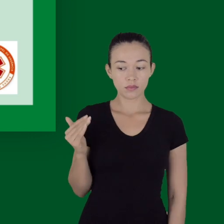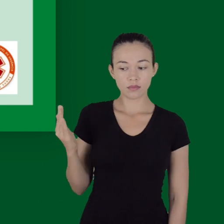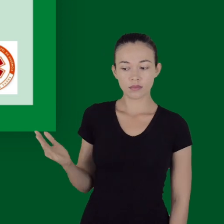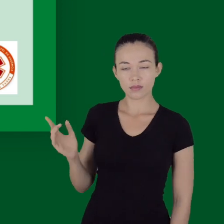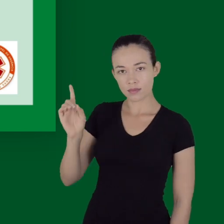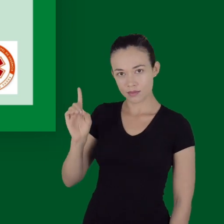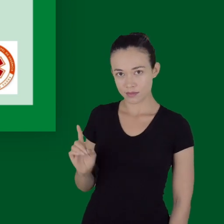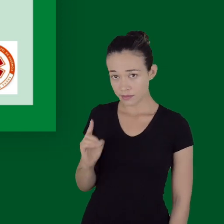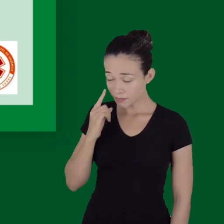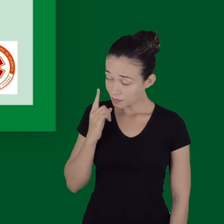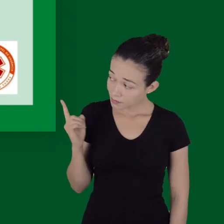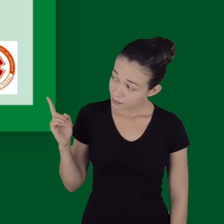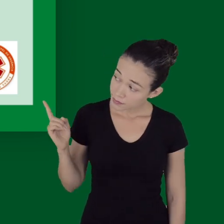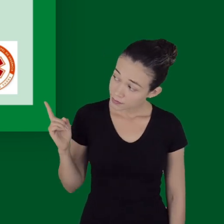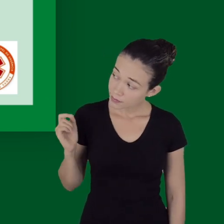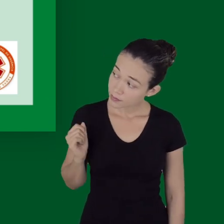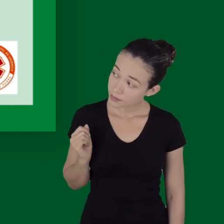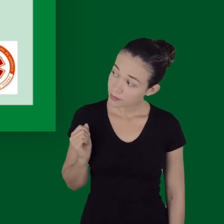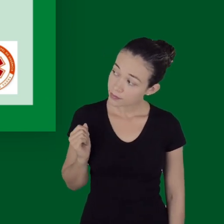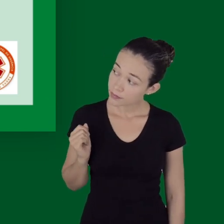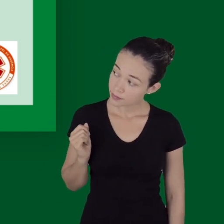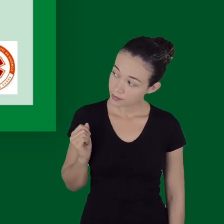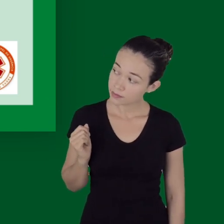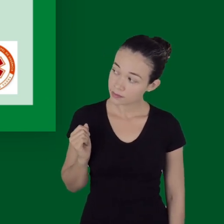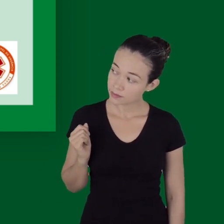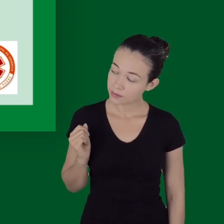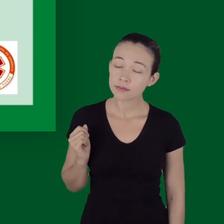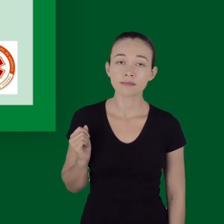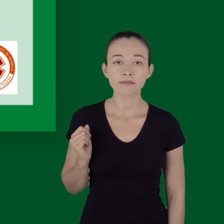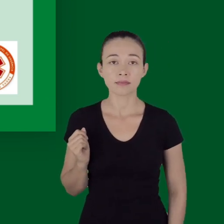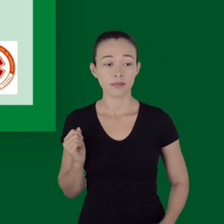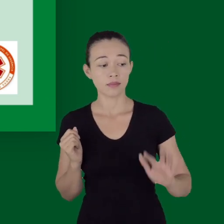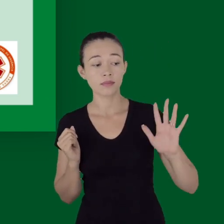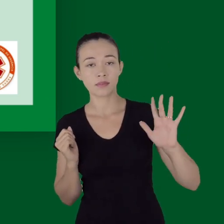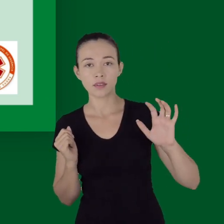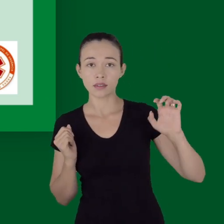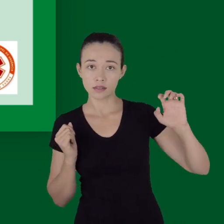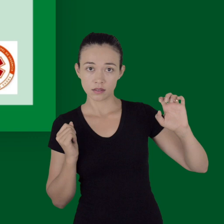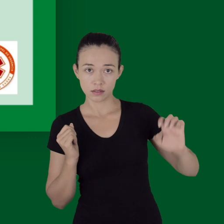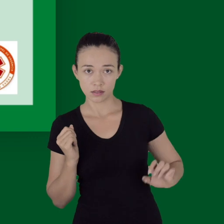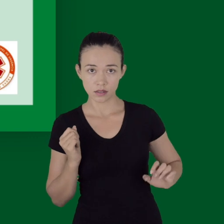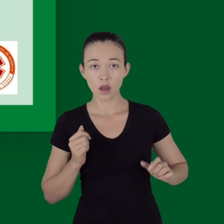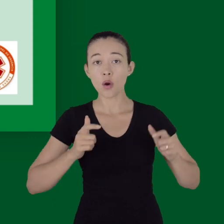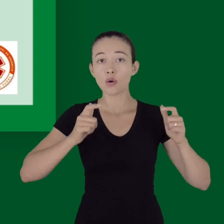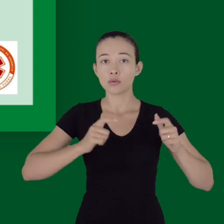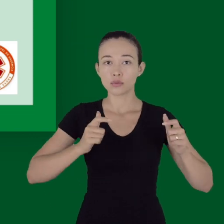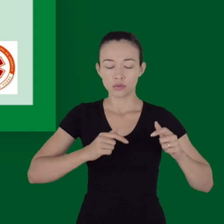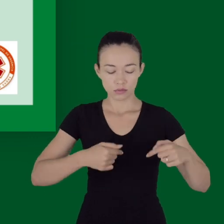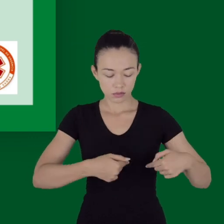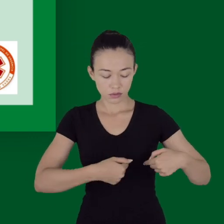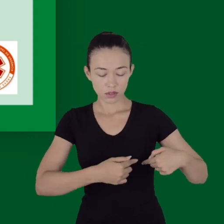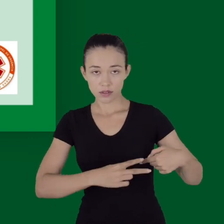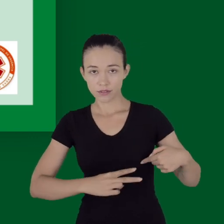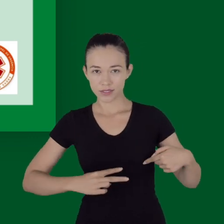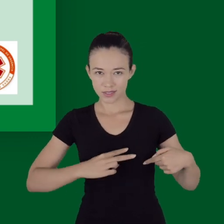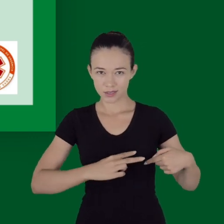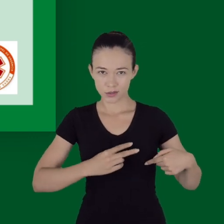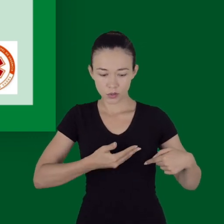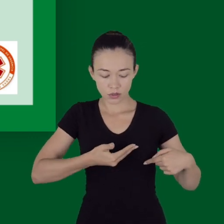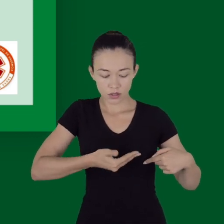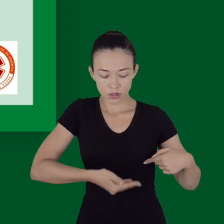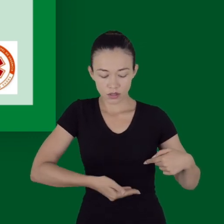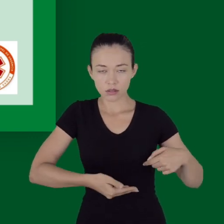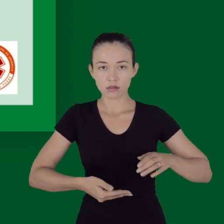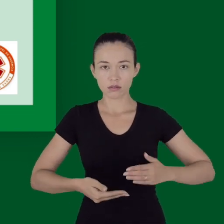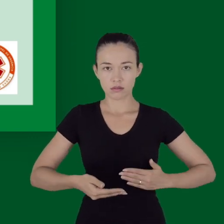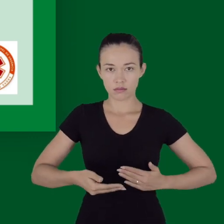pá, ela deve ser colocada em região infraclavicular à direita e sempre para external, e a outra pá sempre em